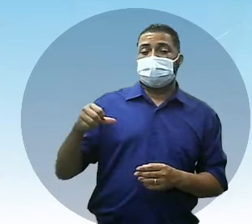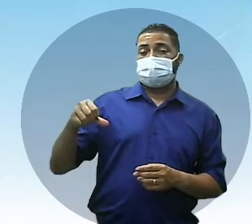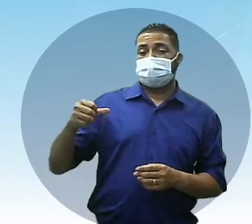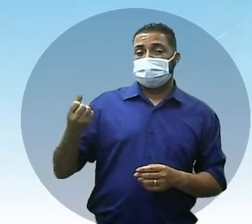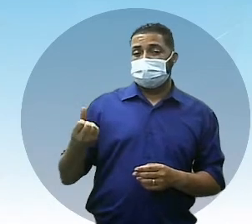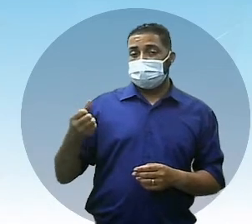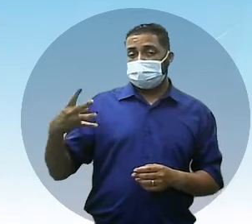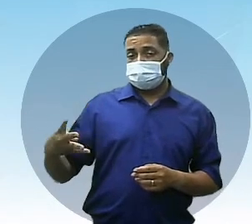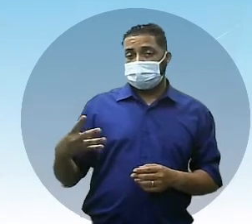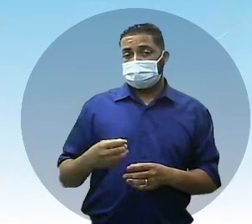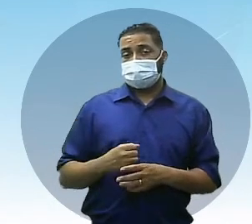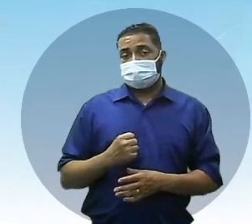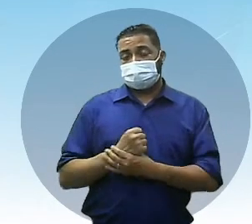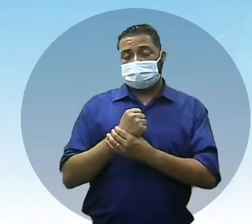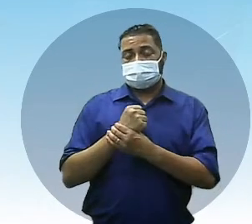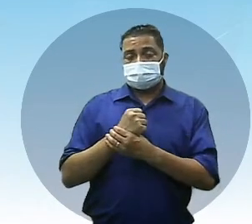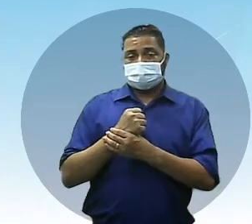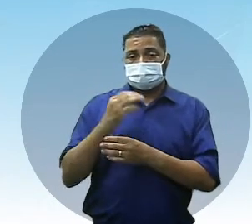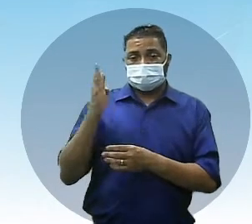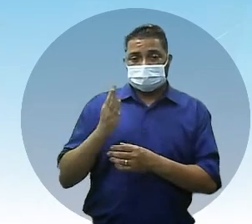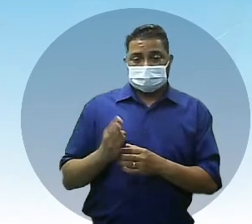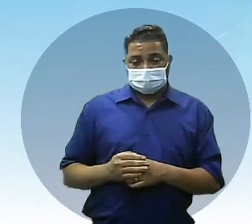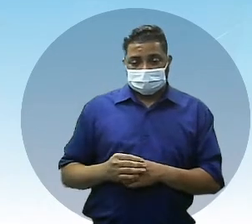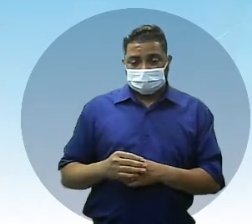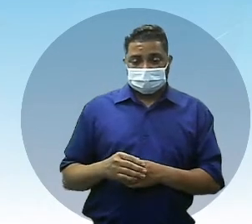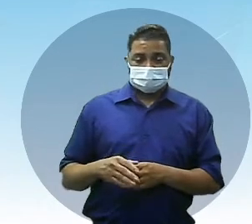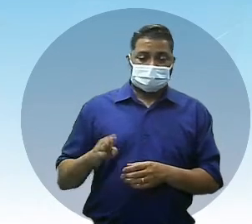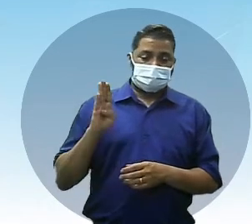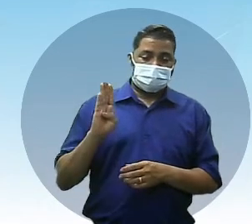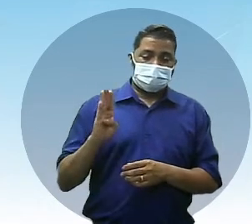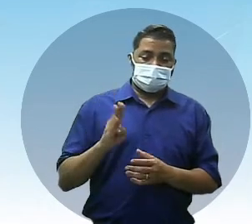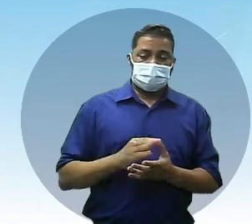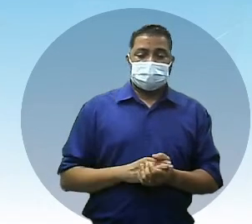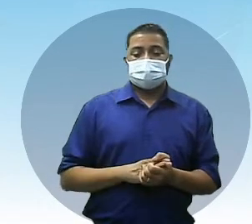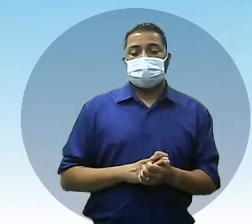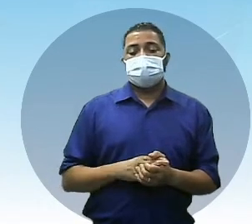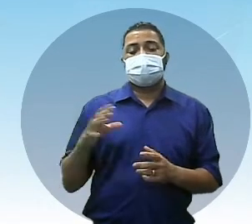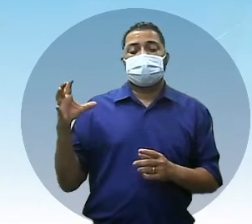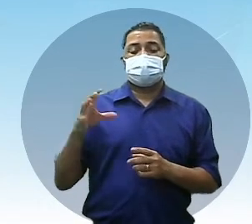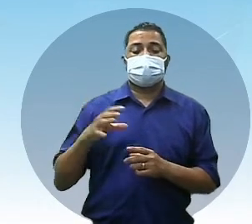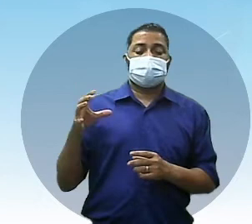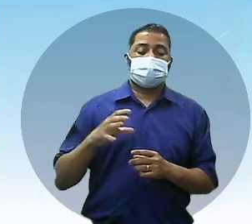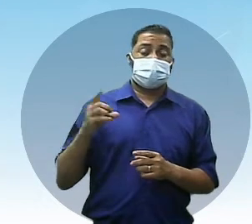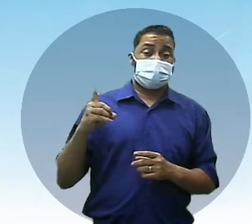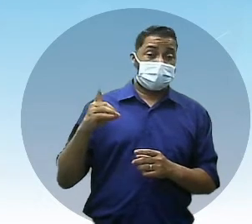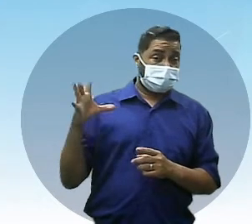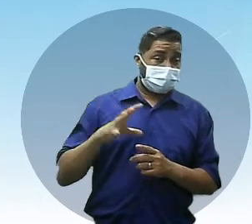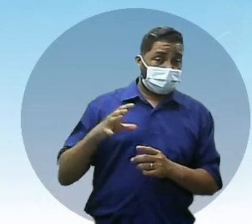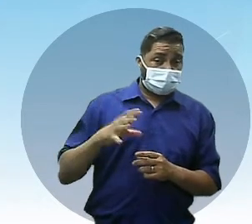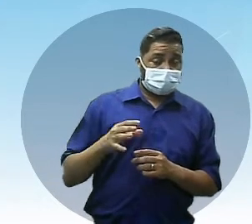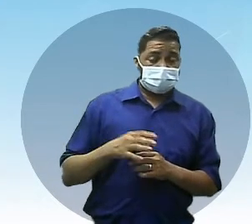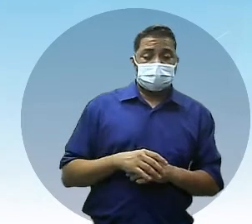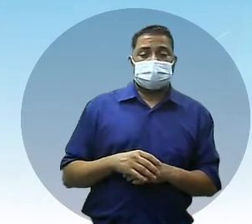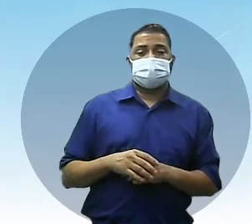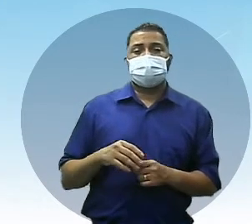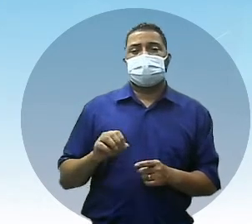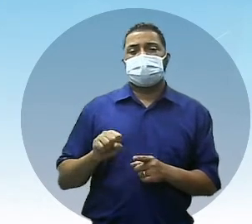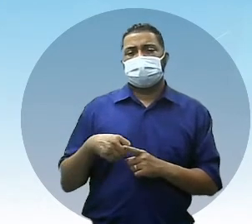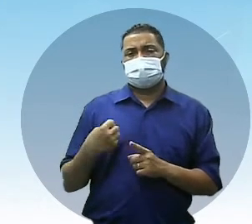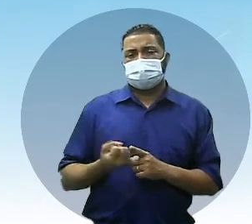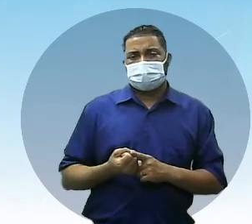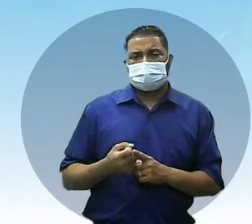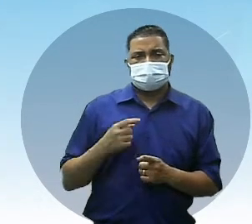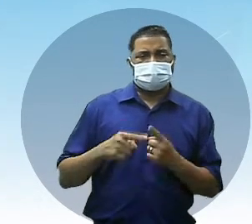de segurança nacional. Na letra B nós temos aí as pressões dos movimentos sociais contrários a